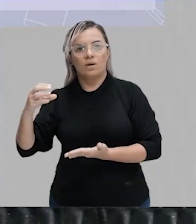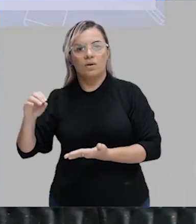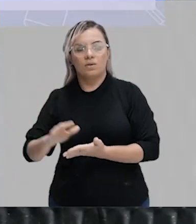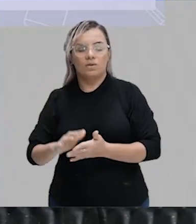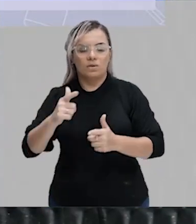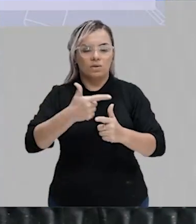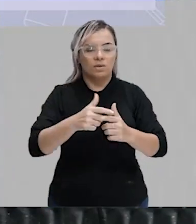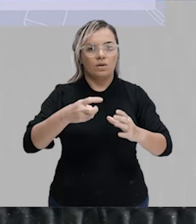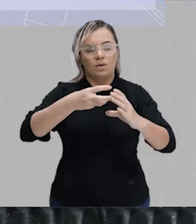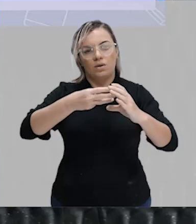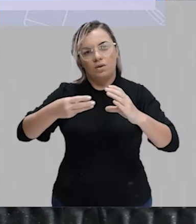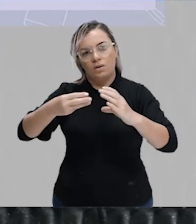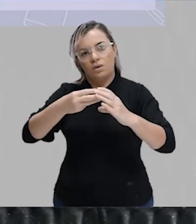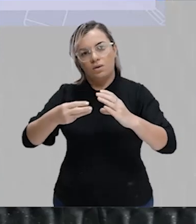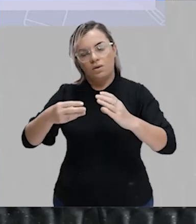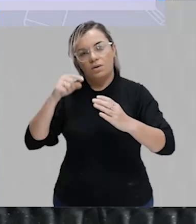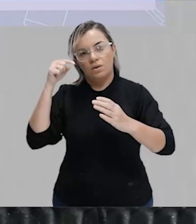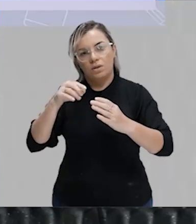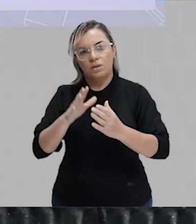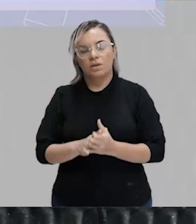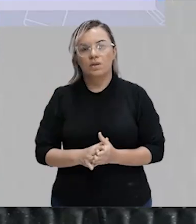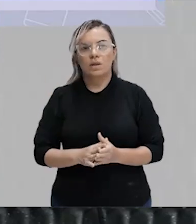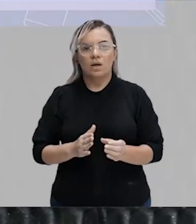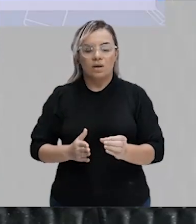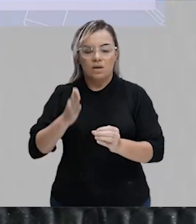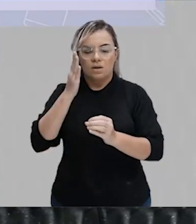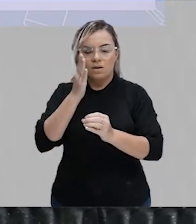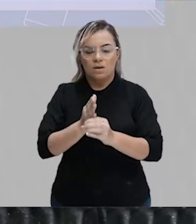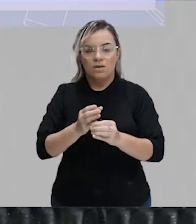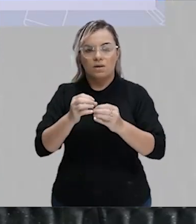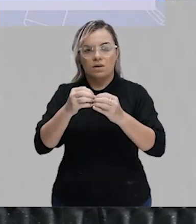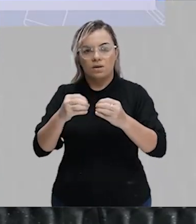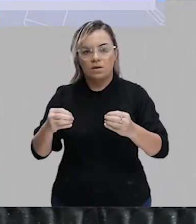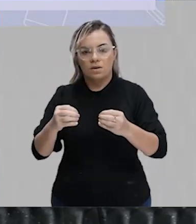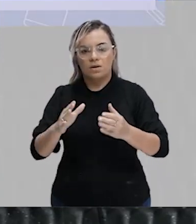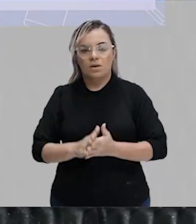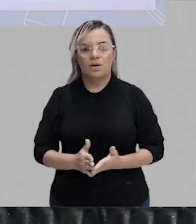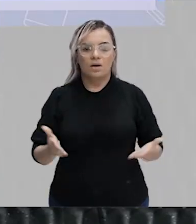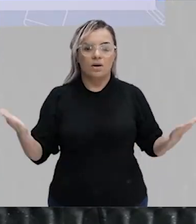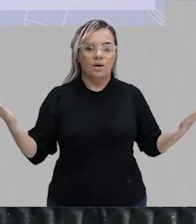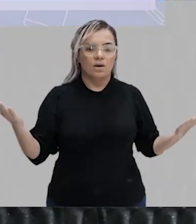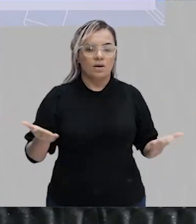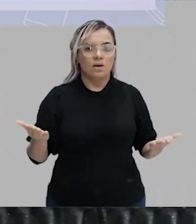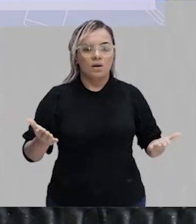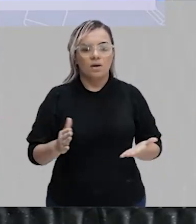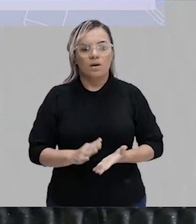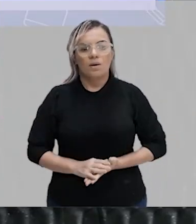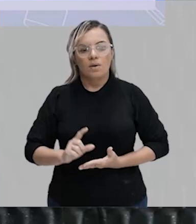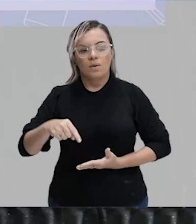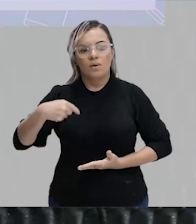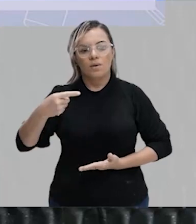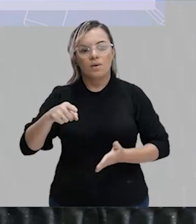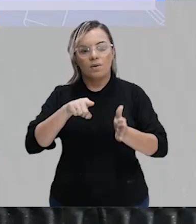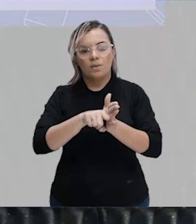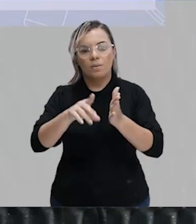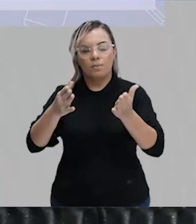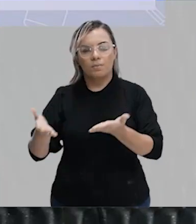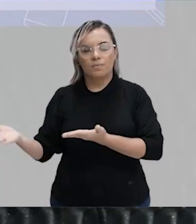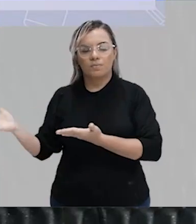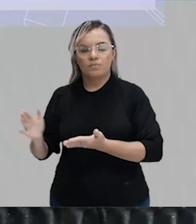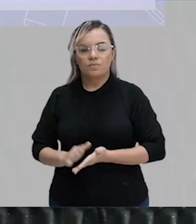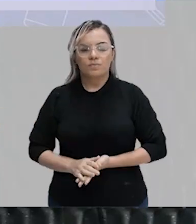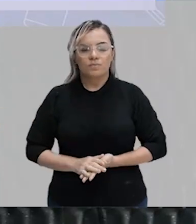celular por meio da mitose, ok? Então, vamos agora para a próxima questão, que diz o seguinte,